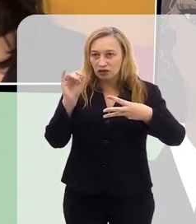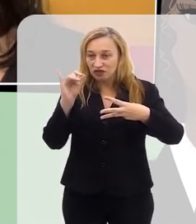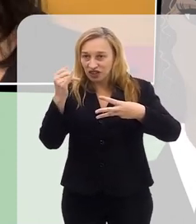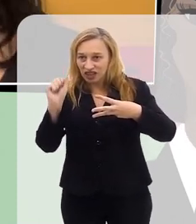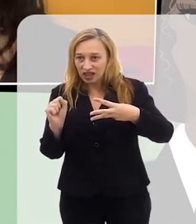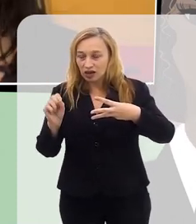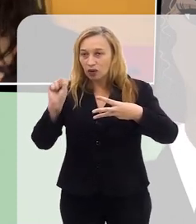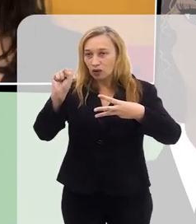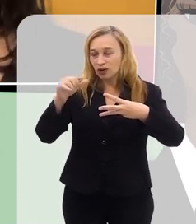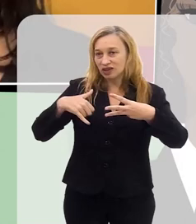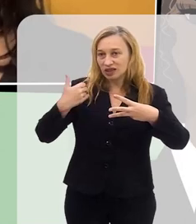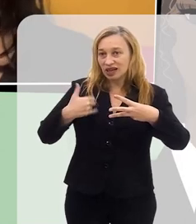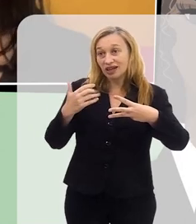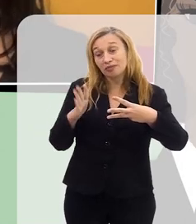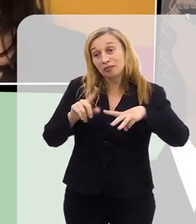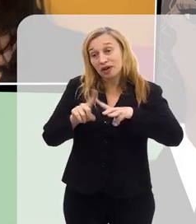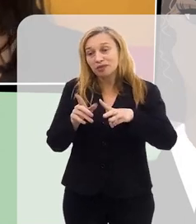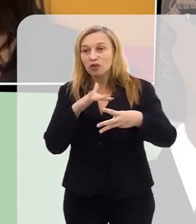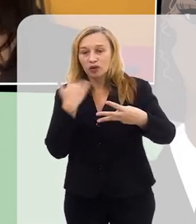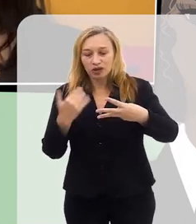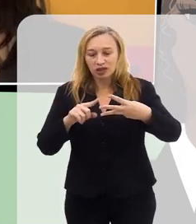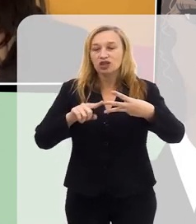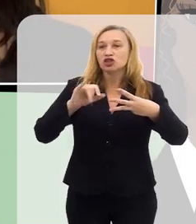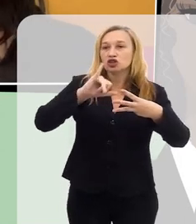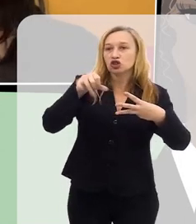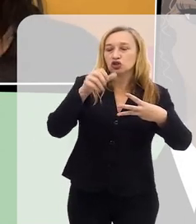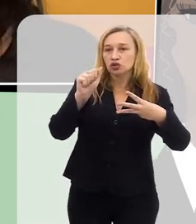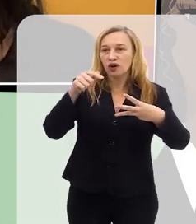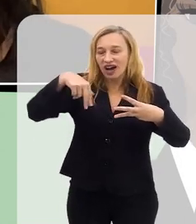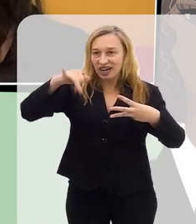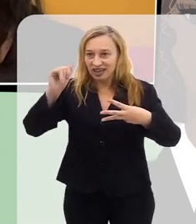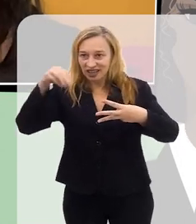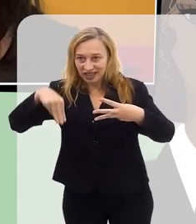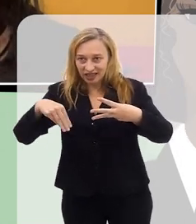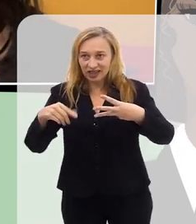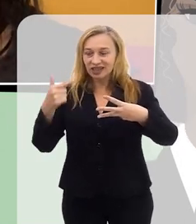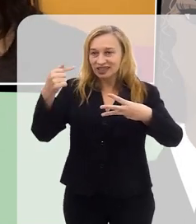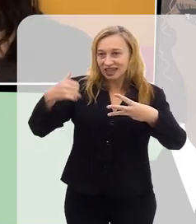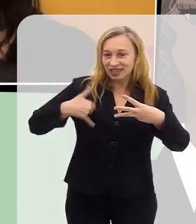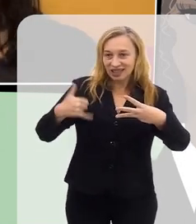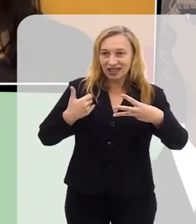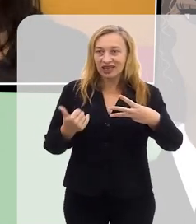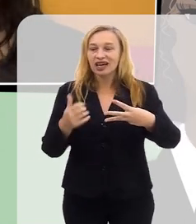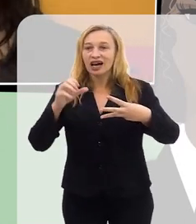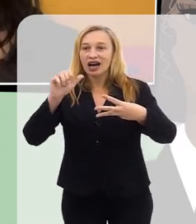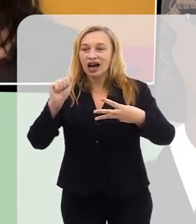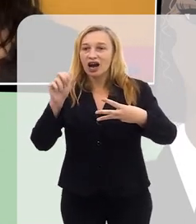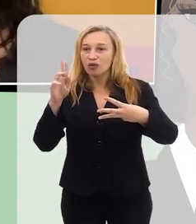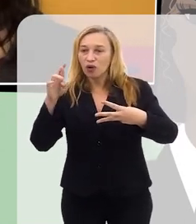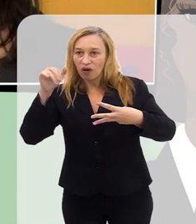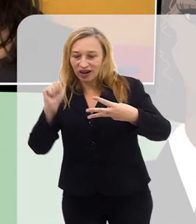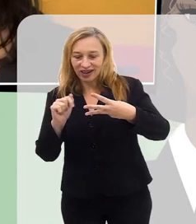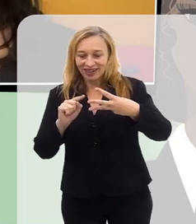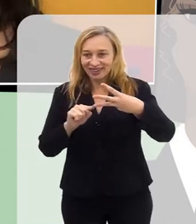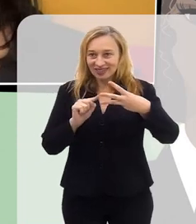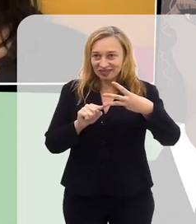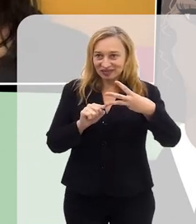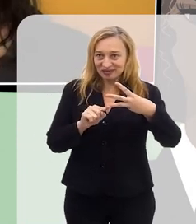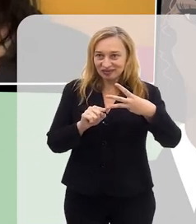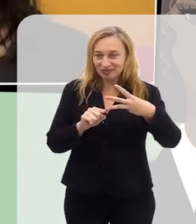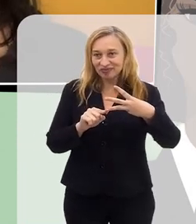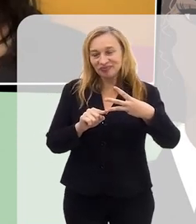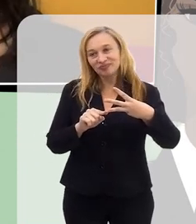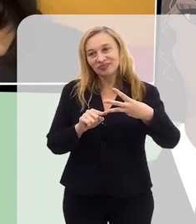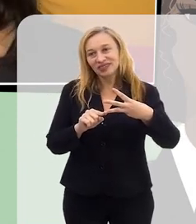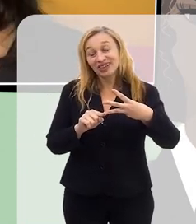feito 8 anos agora em janeiro. Eu tenho o Joaquim, que vai fazer 7 anos. E tenho a Aurora, que é a